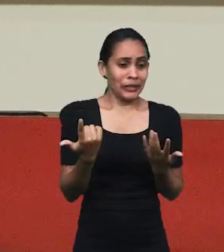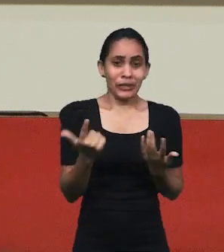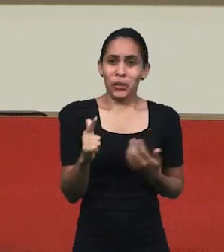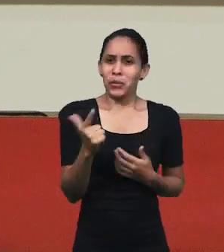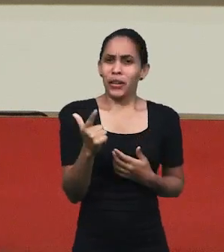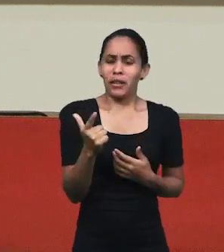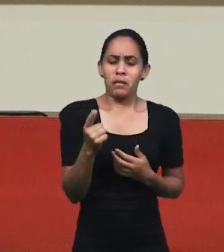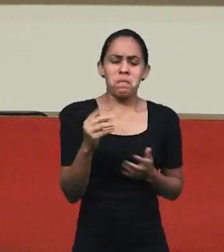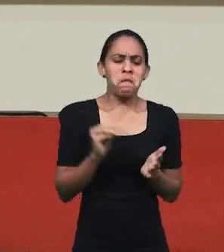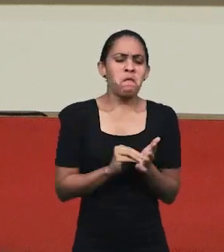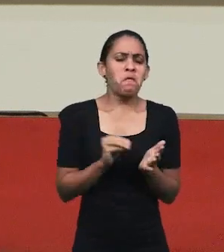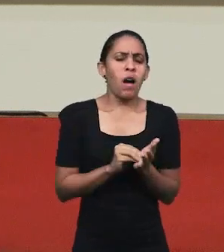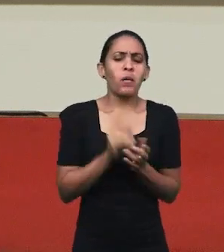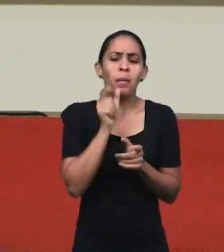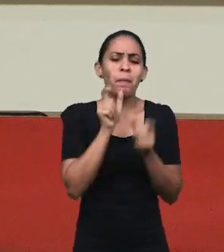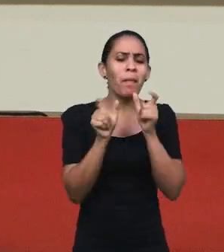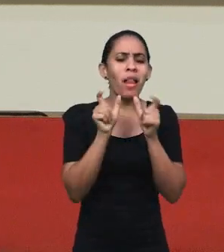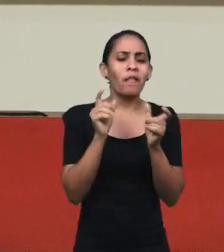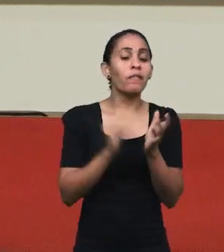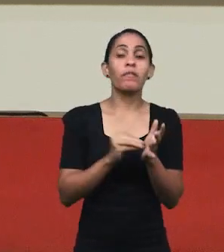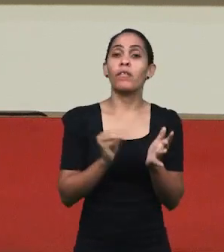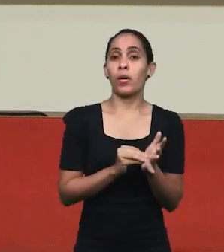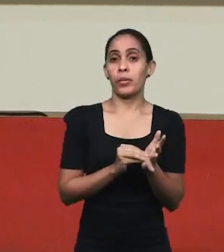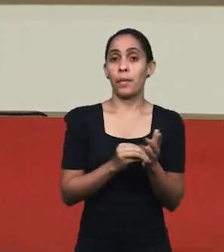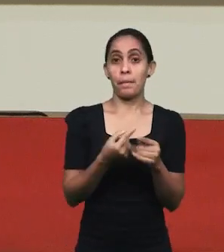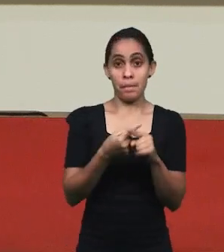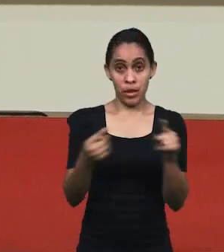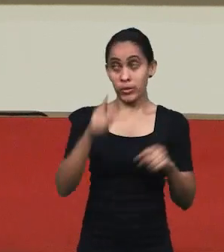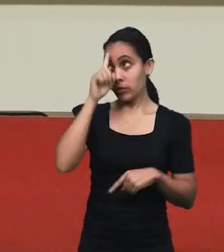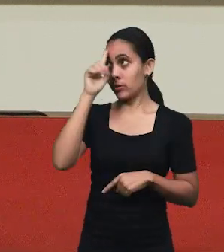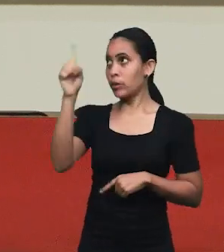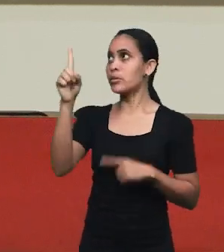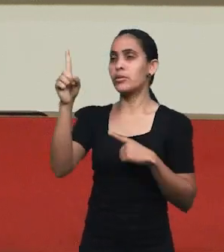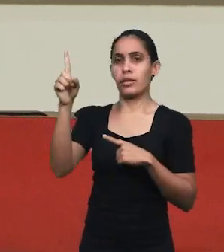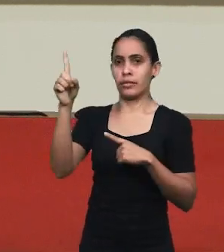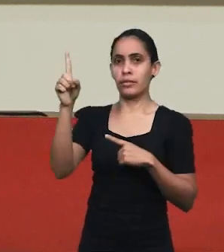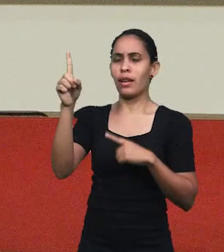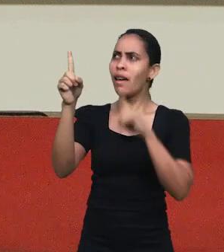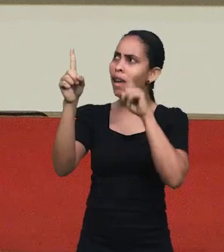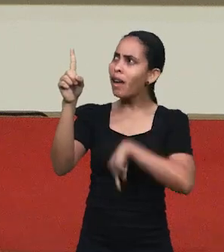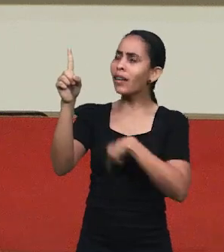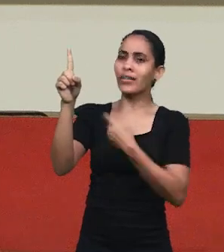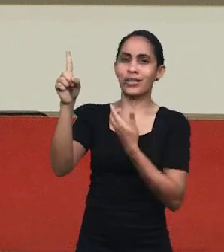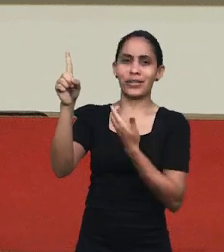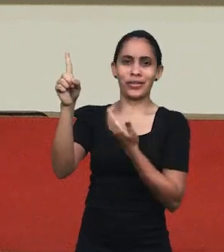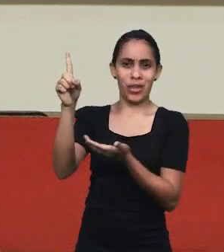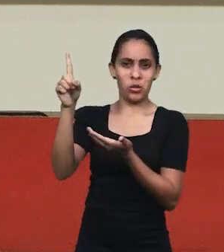dizer. Jesus não é assim, porque Jesus é Deus.